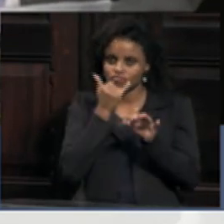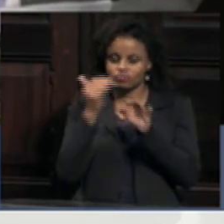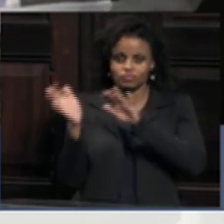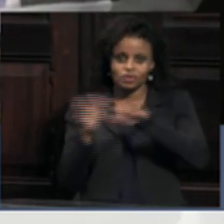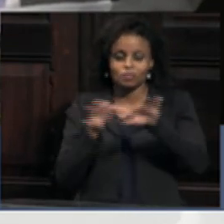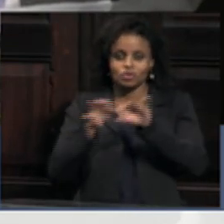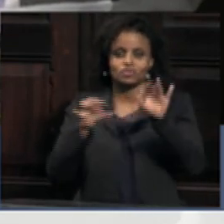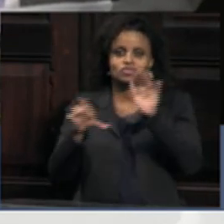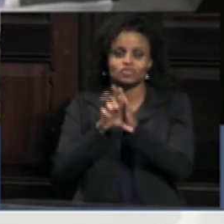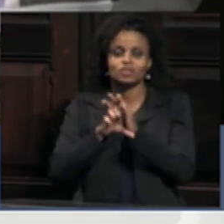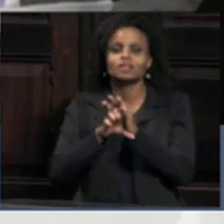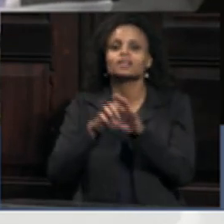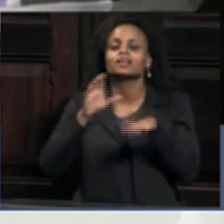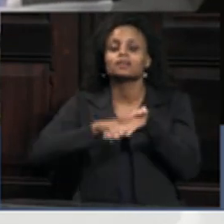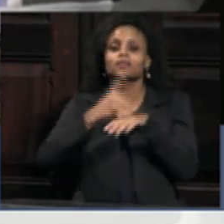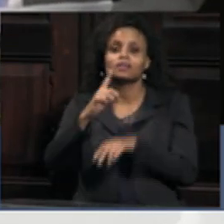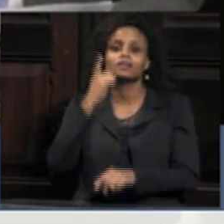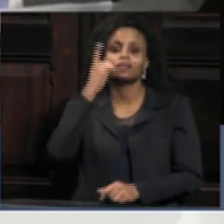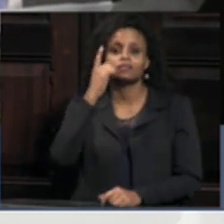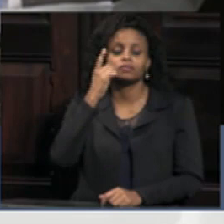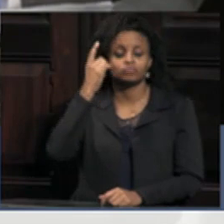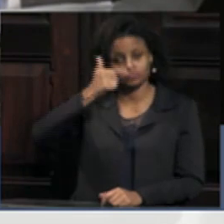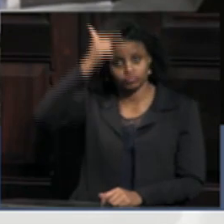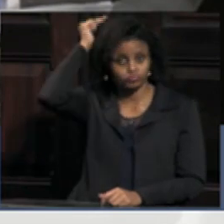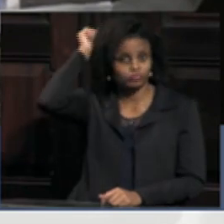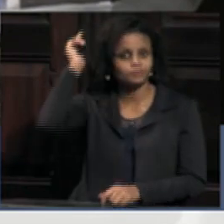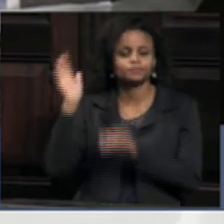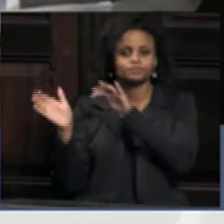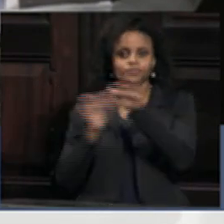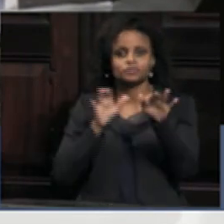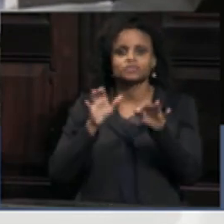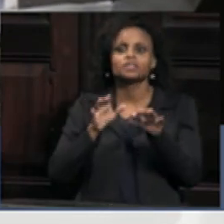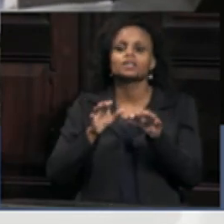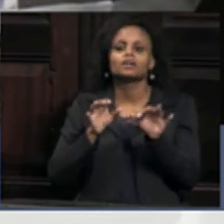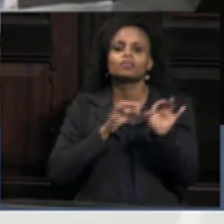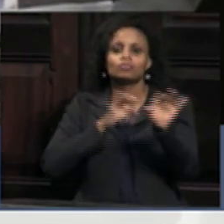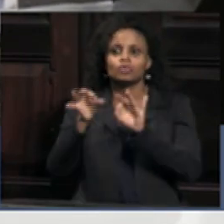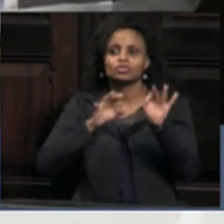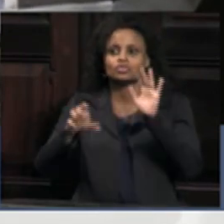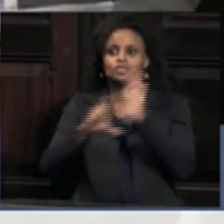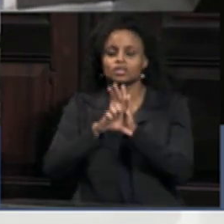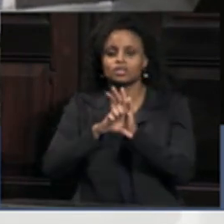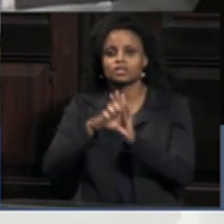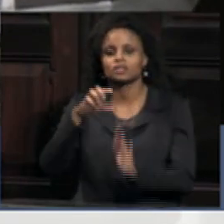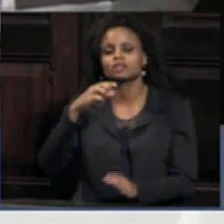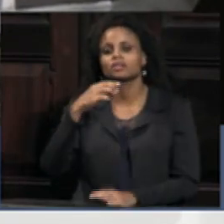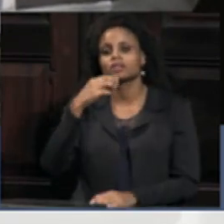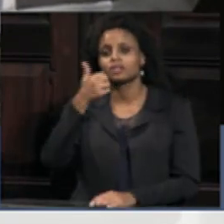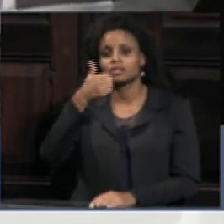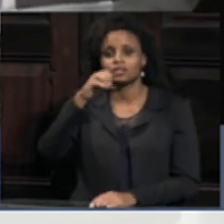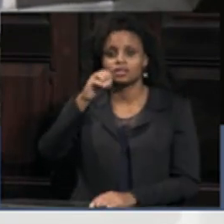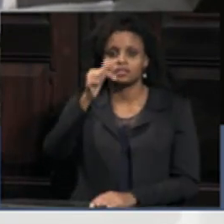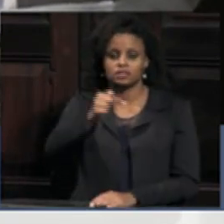4228/2018, autoria do deputado Luiz Paulo. E veto total oposto ao projeto de lei